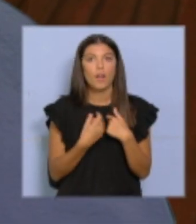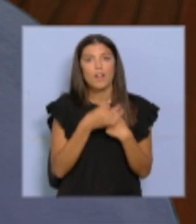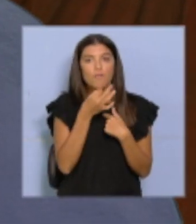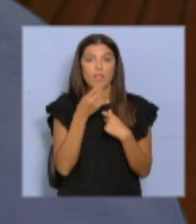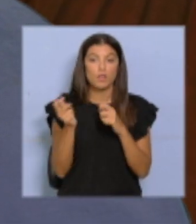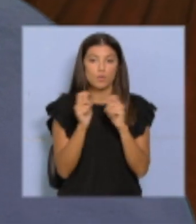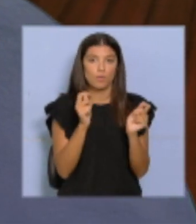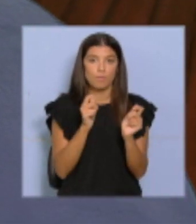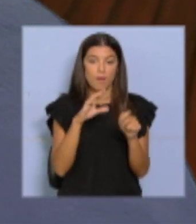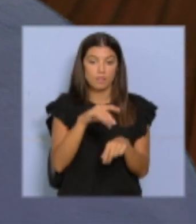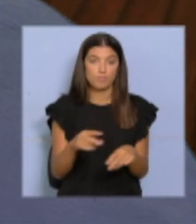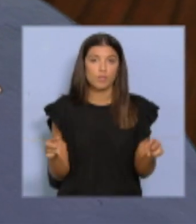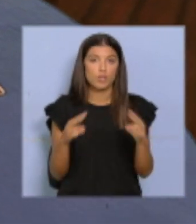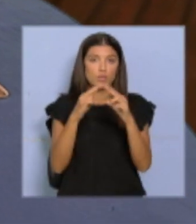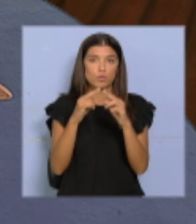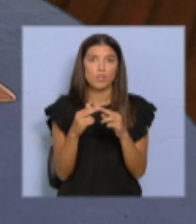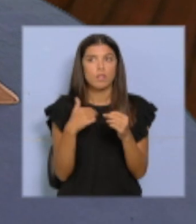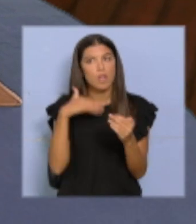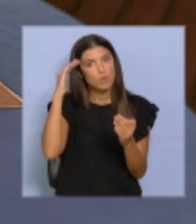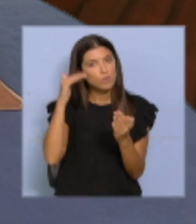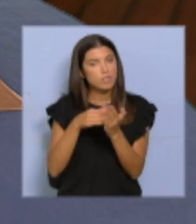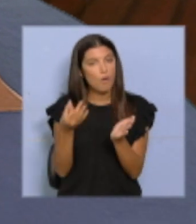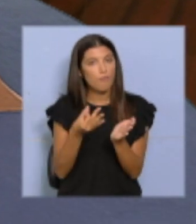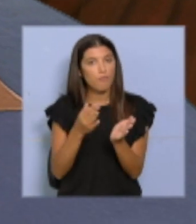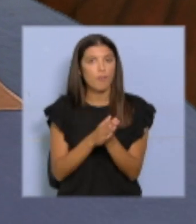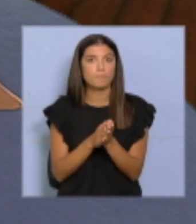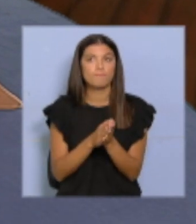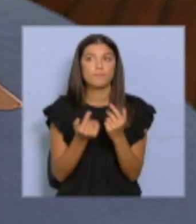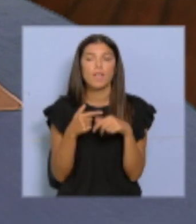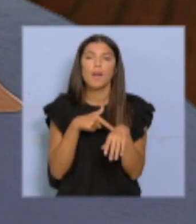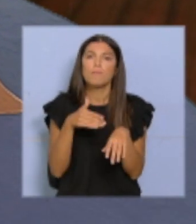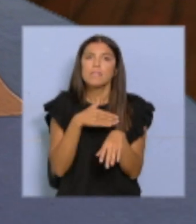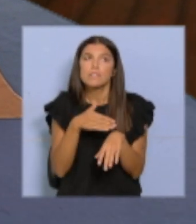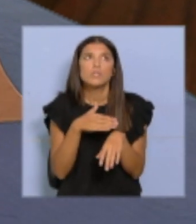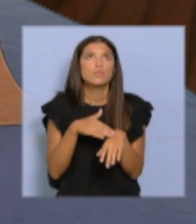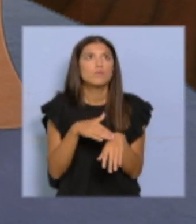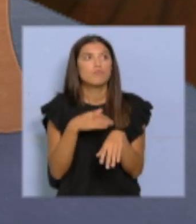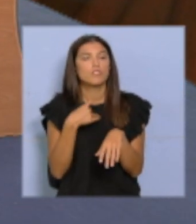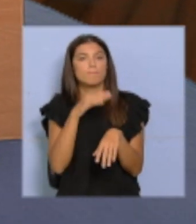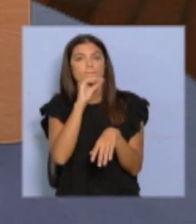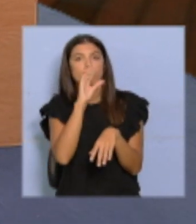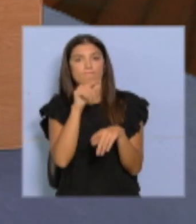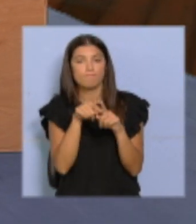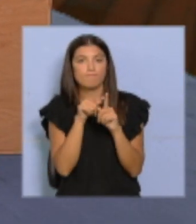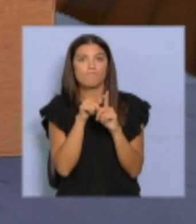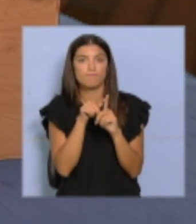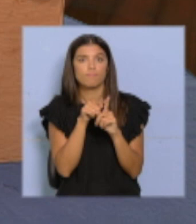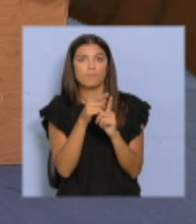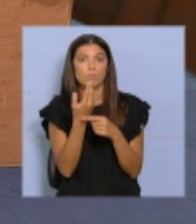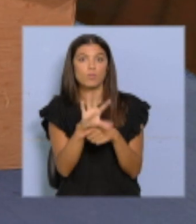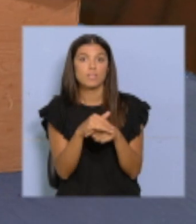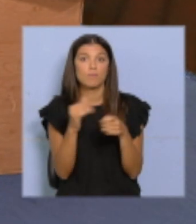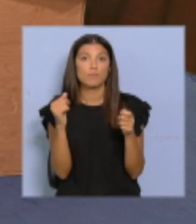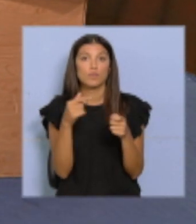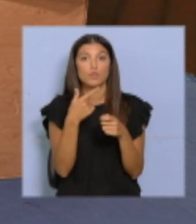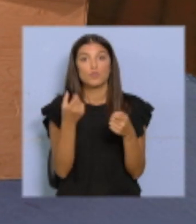jornadas, concluímos exatamente isso, que a dada altura deparámos-nos todos com, por exemplo, um telejornal